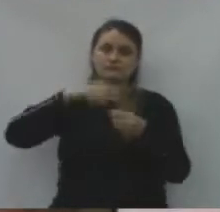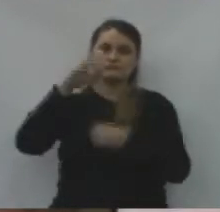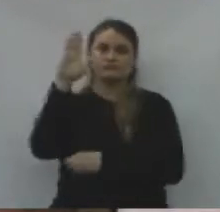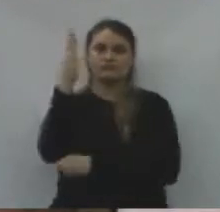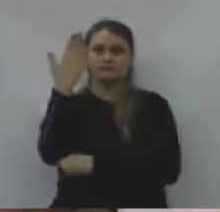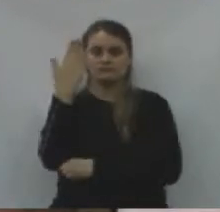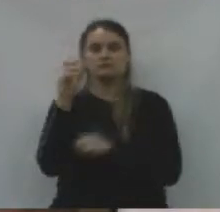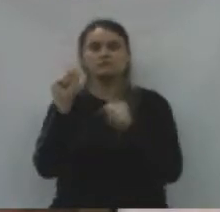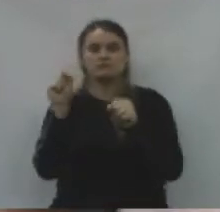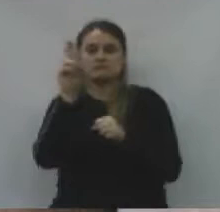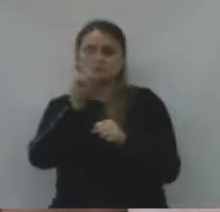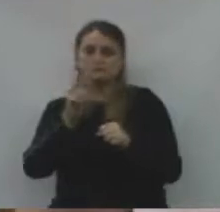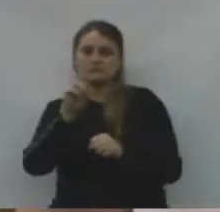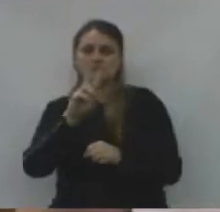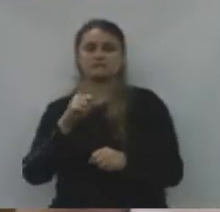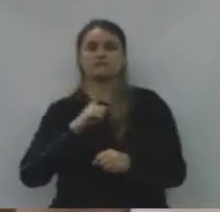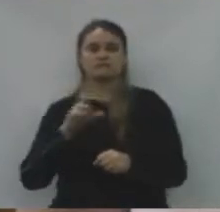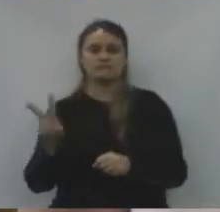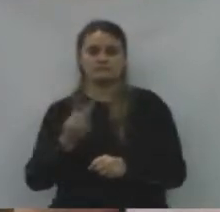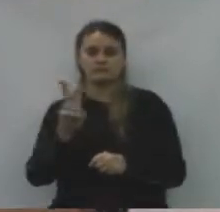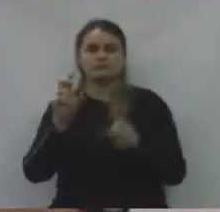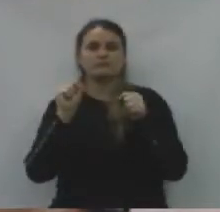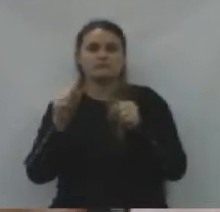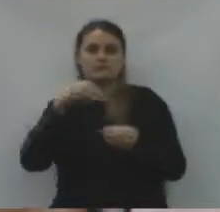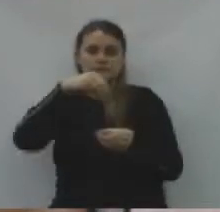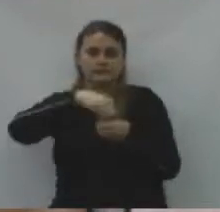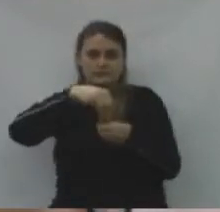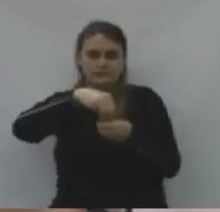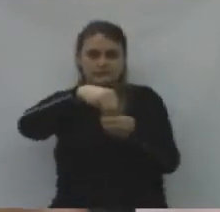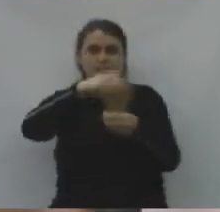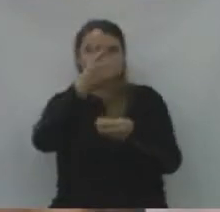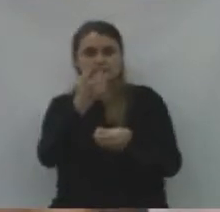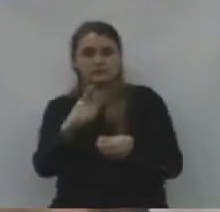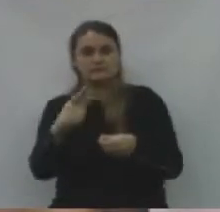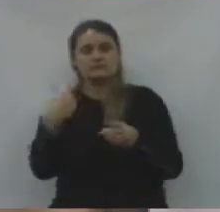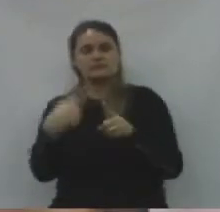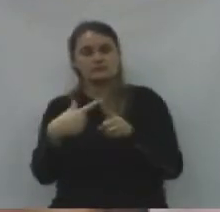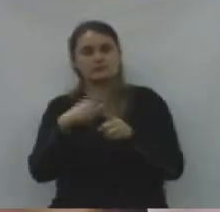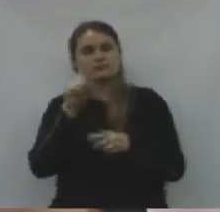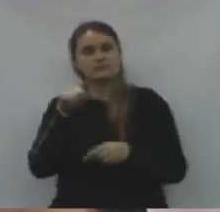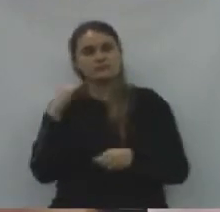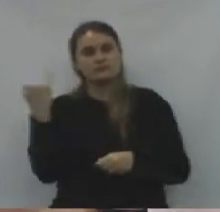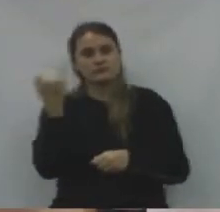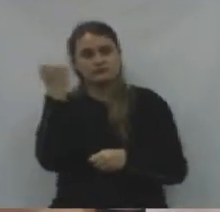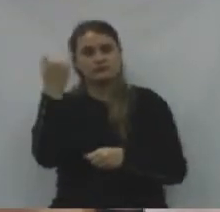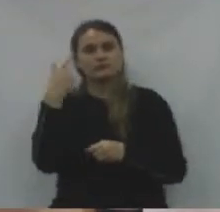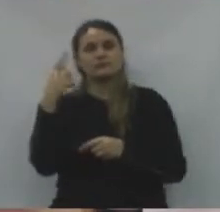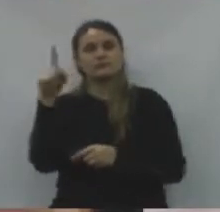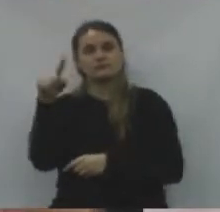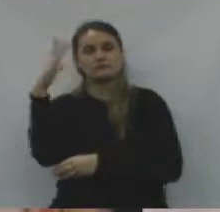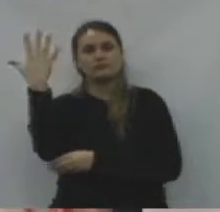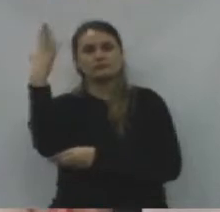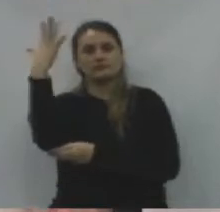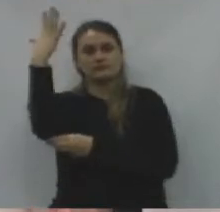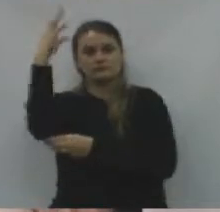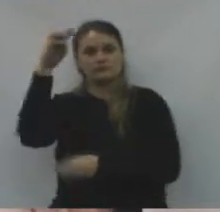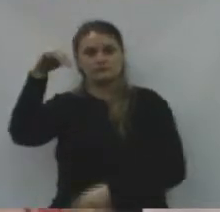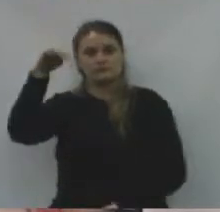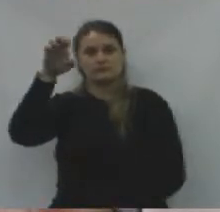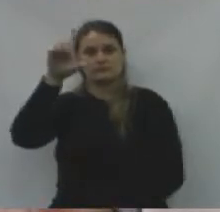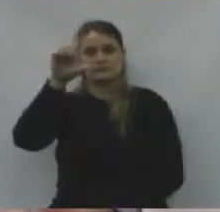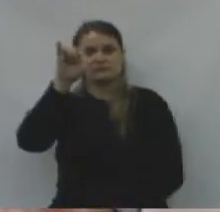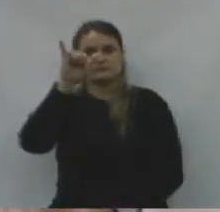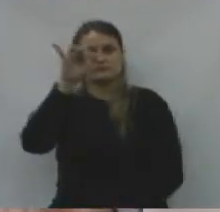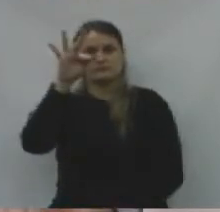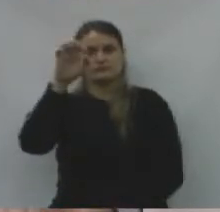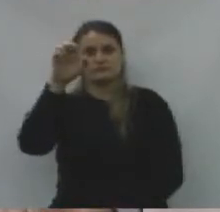uso o valor e ser produzido novamente porque ela é muito importante por ser uma árvore mellifera que a nossa